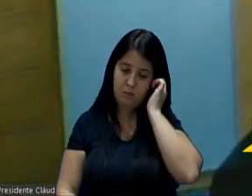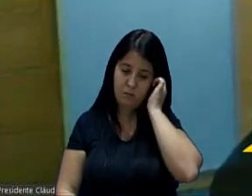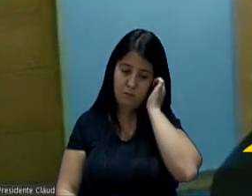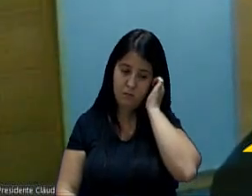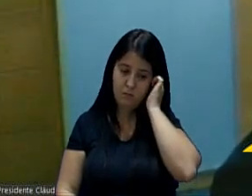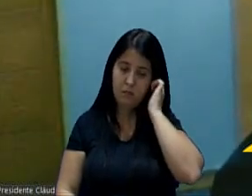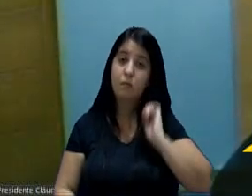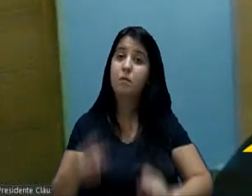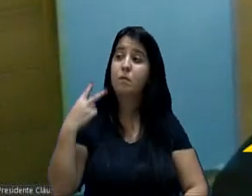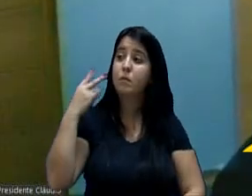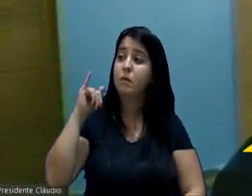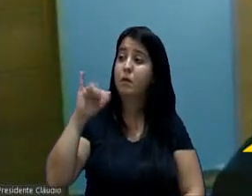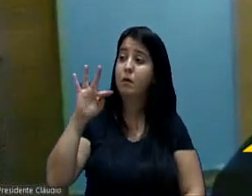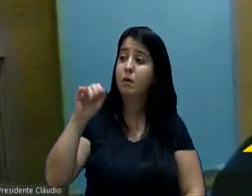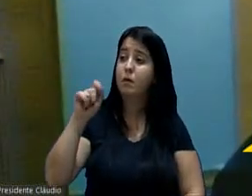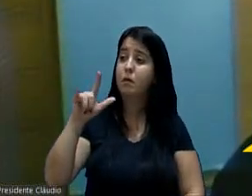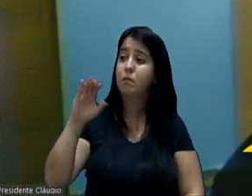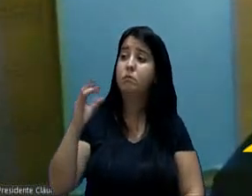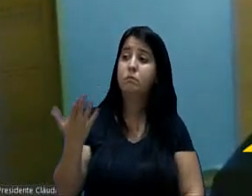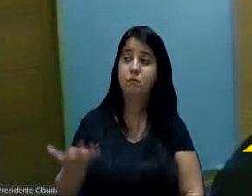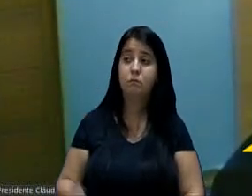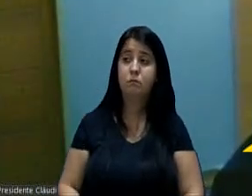Mandou? Vereador Ítalo.